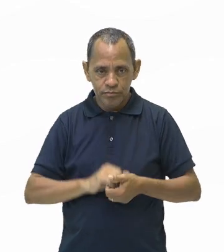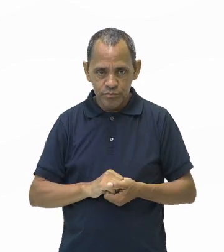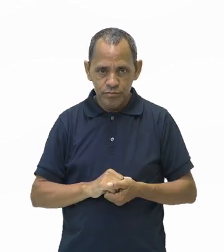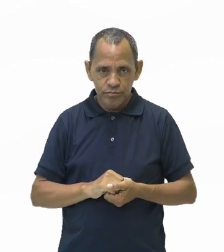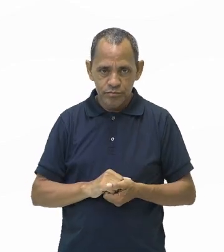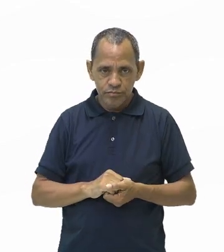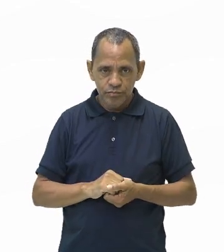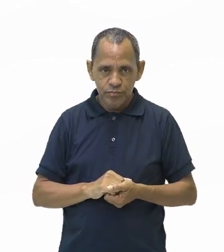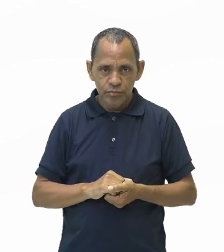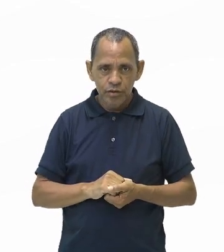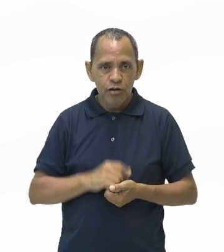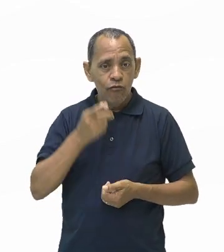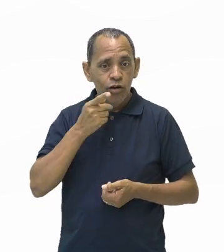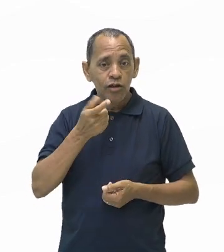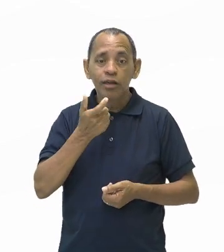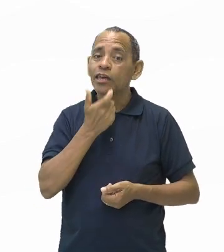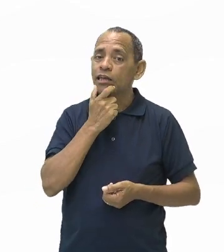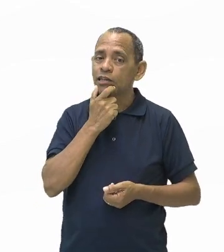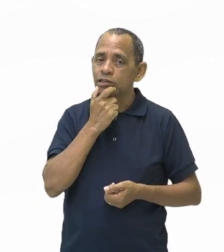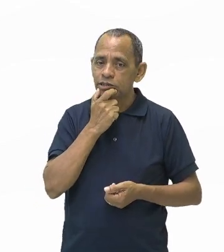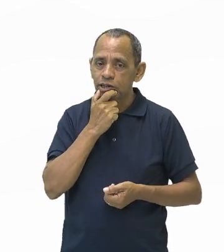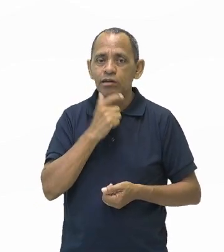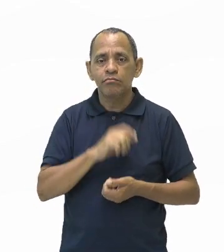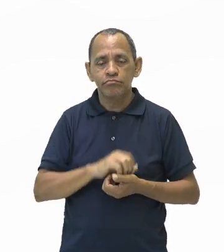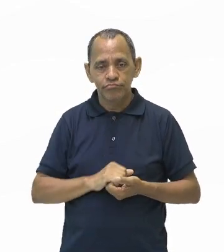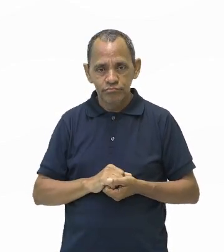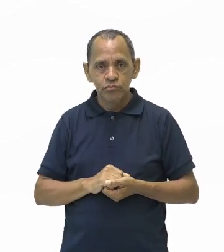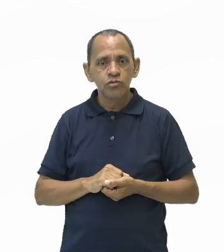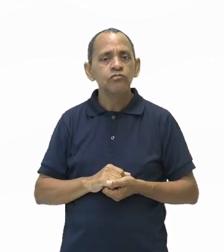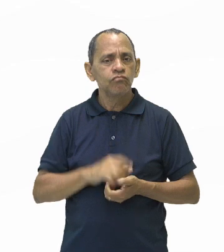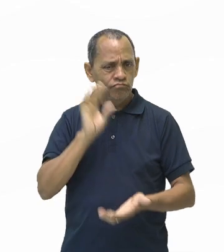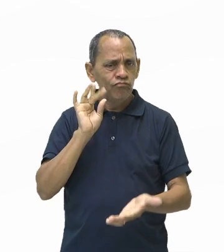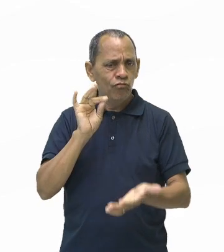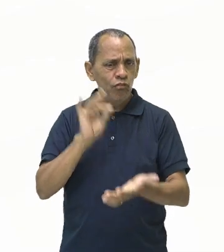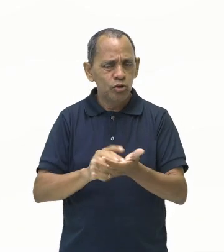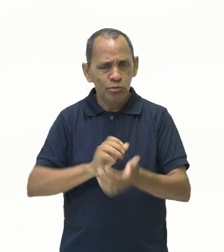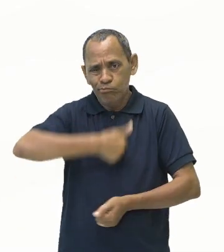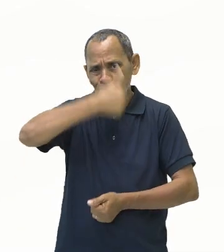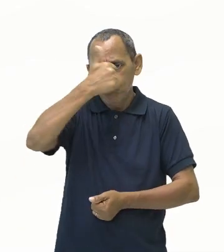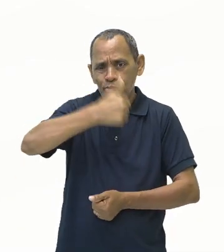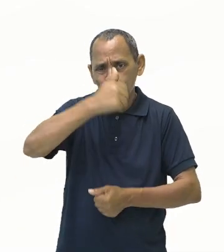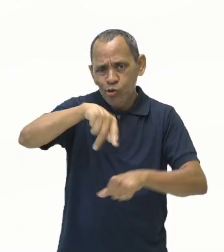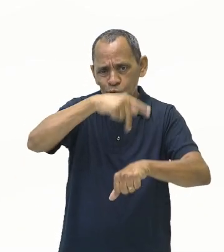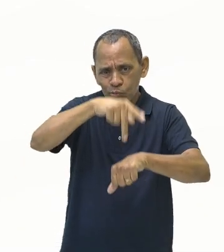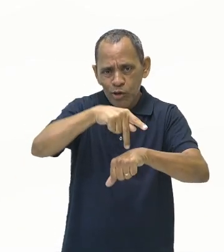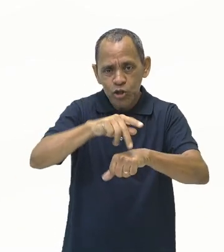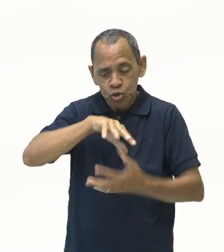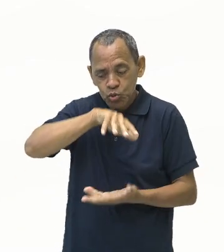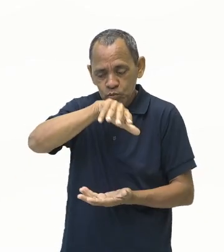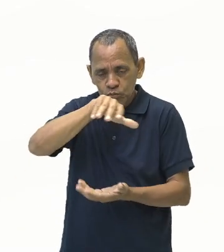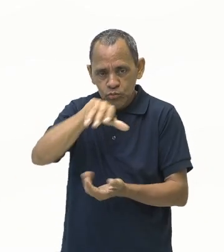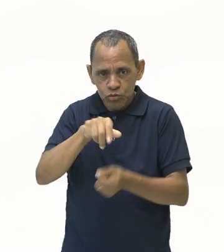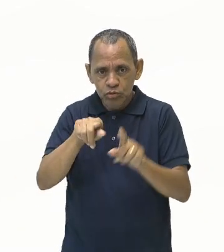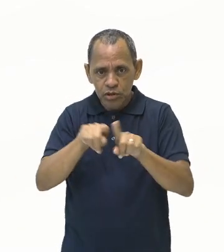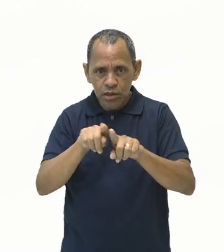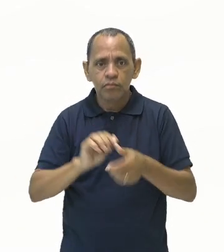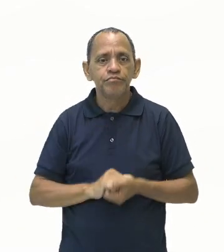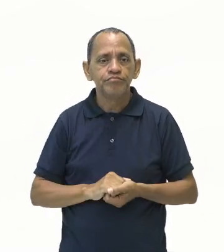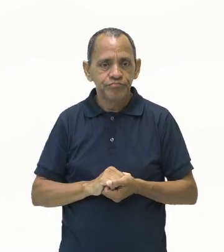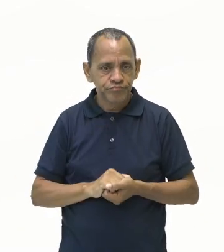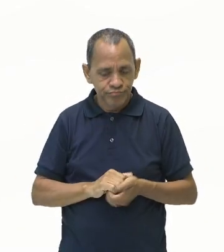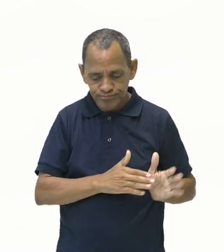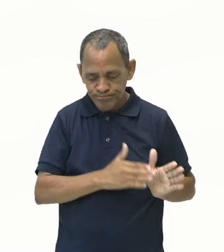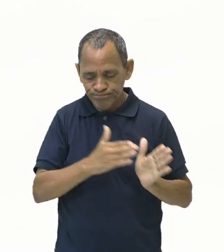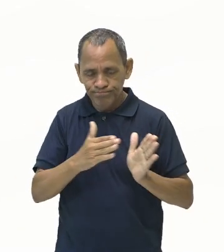querendo dizer que a Inglaterra, ela foi a primeira nação do mundo, o primeiro país a passar